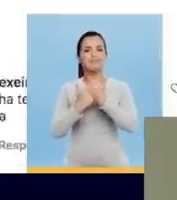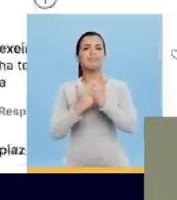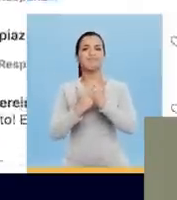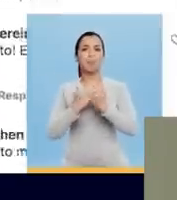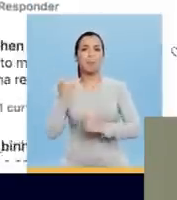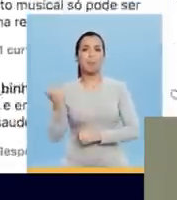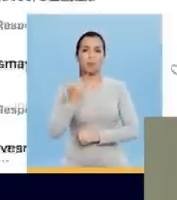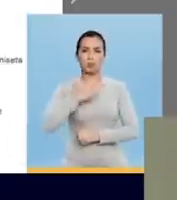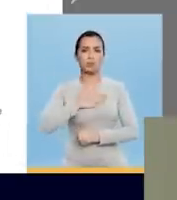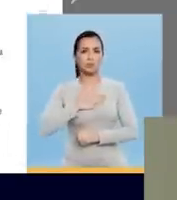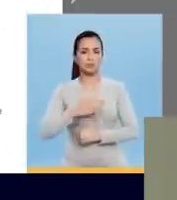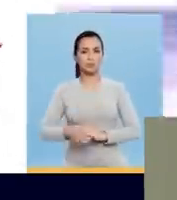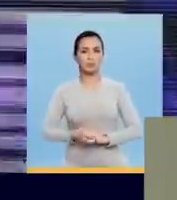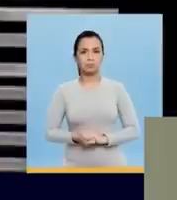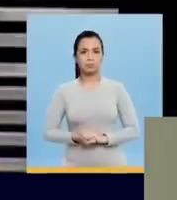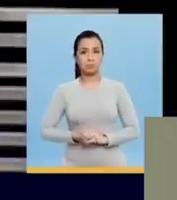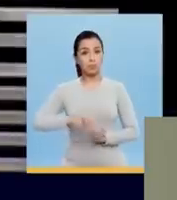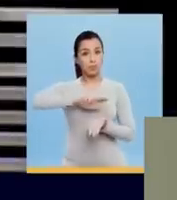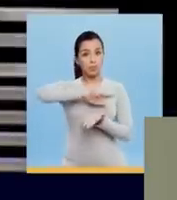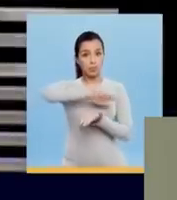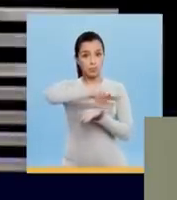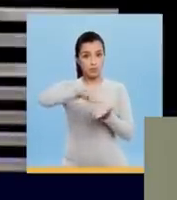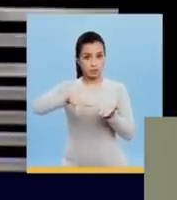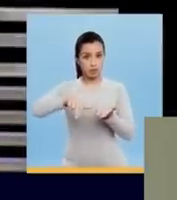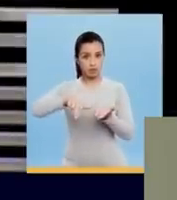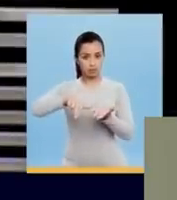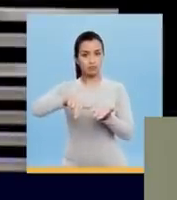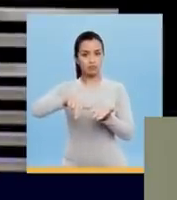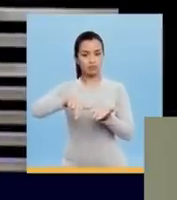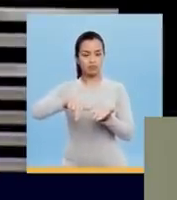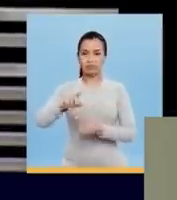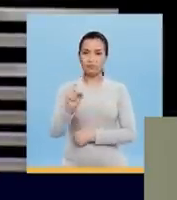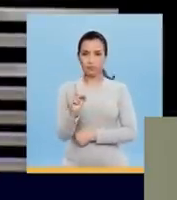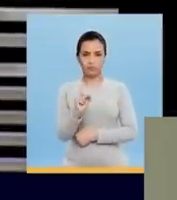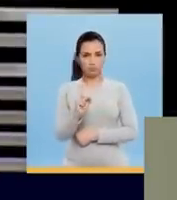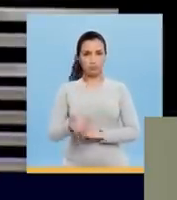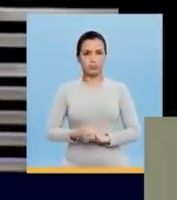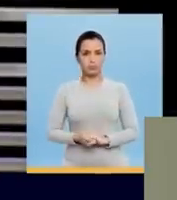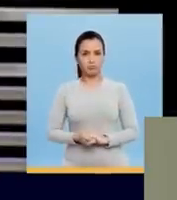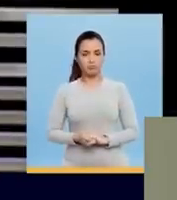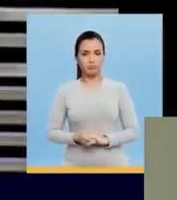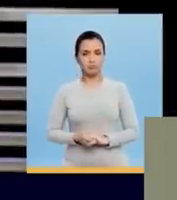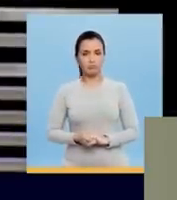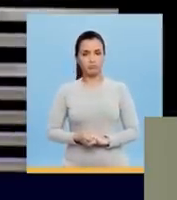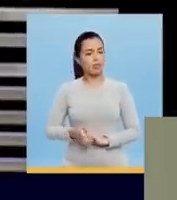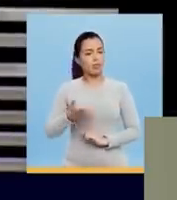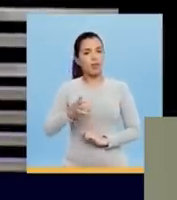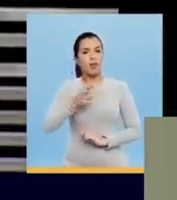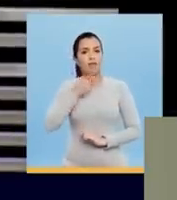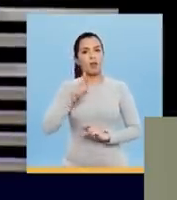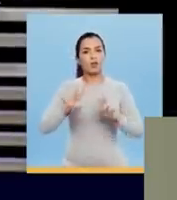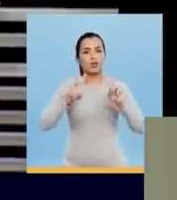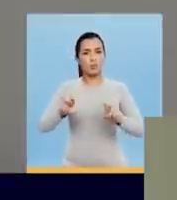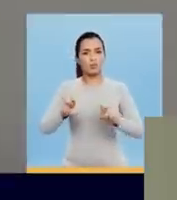pessoas têm sido muito importantes para mim. A diversidade? Não. Não me venham falar